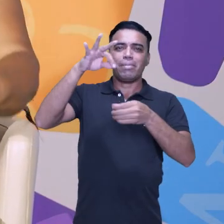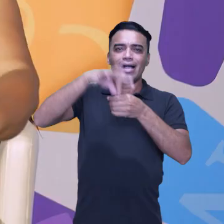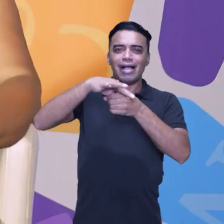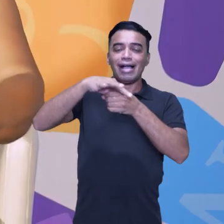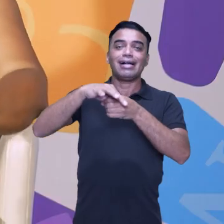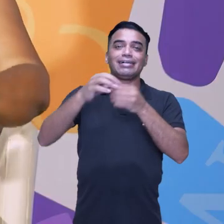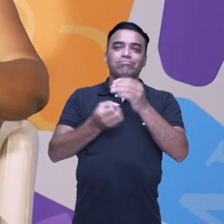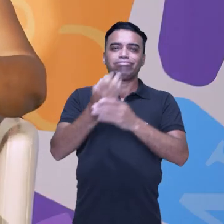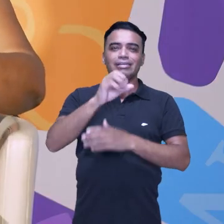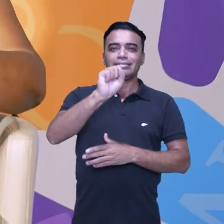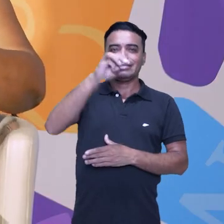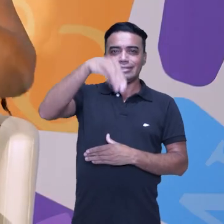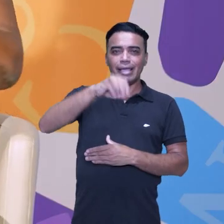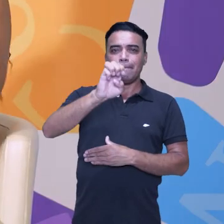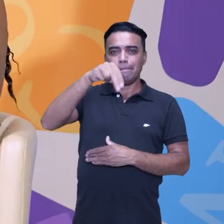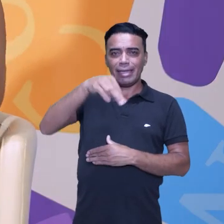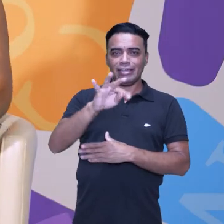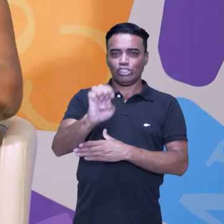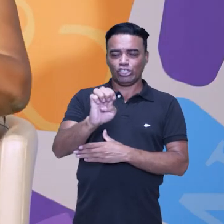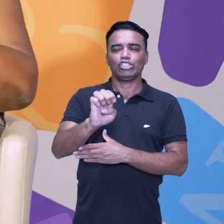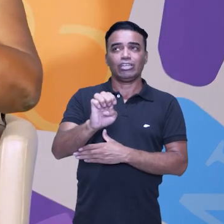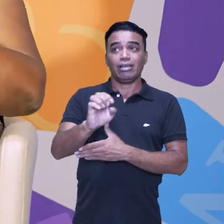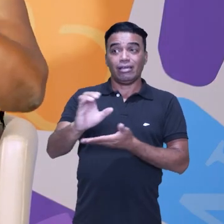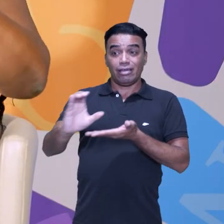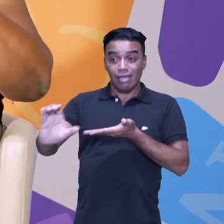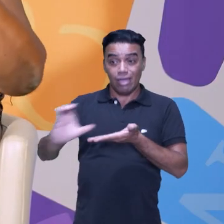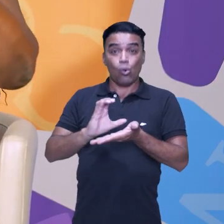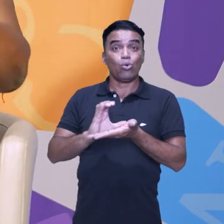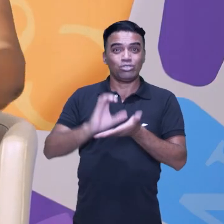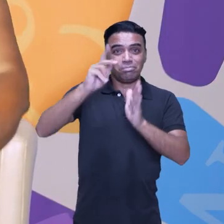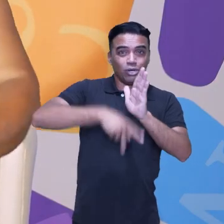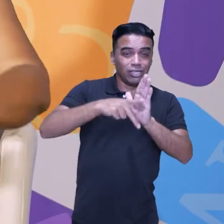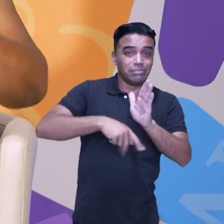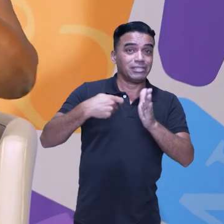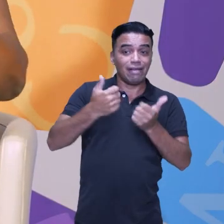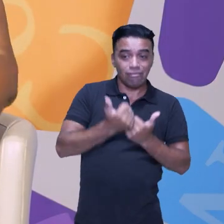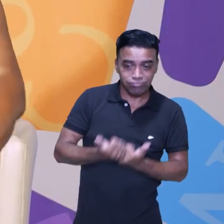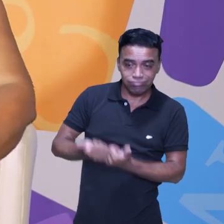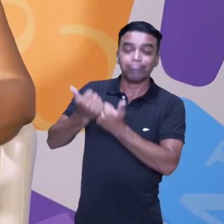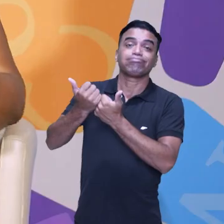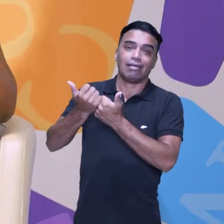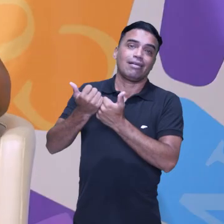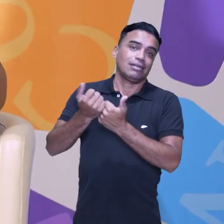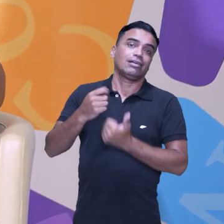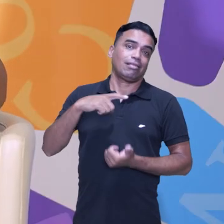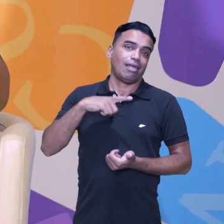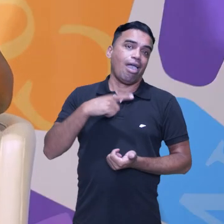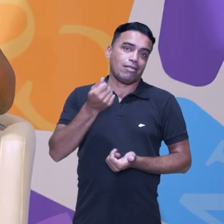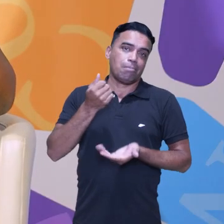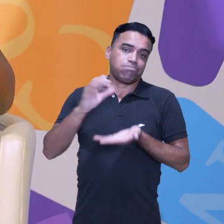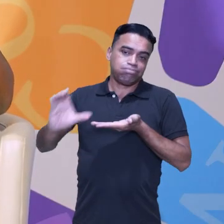esse recurso e entender, né, que esse projeto precisava ser apoiado, patrocinado,